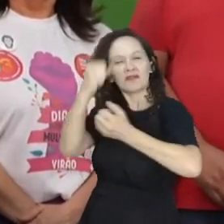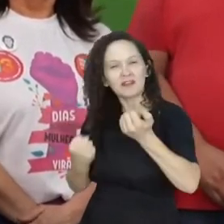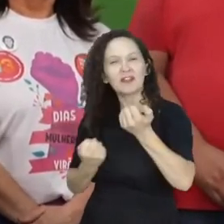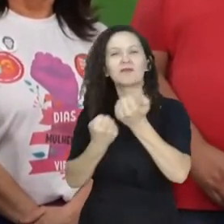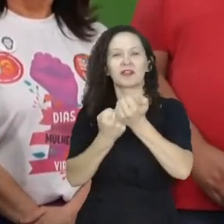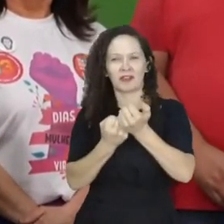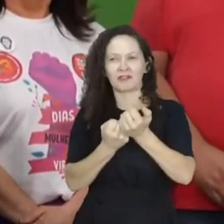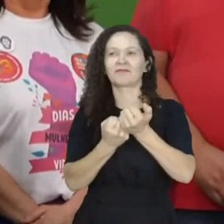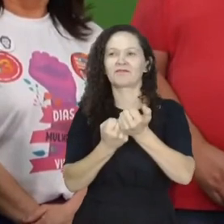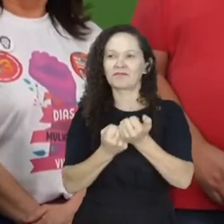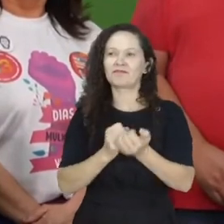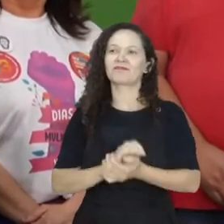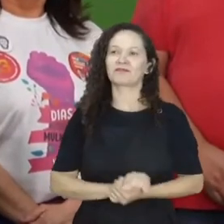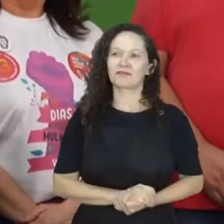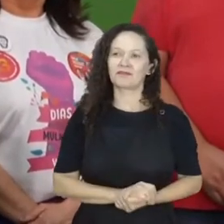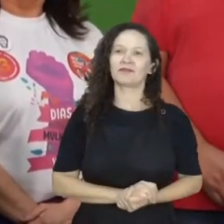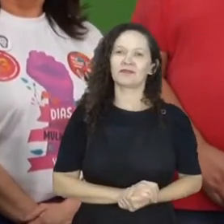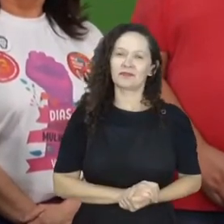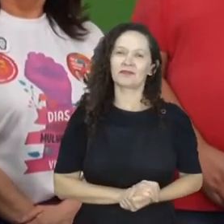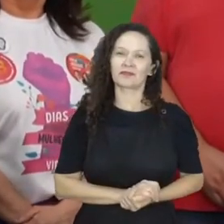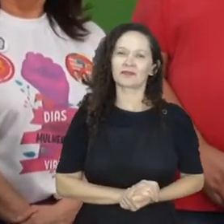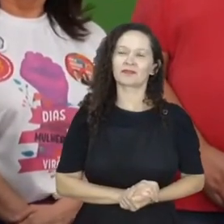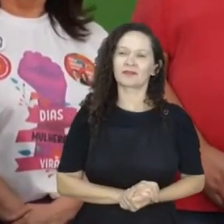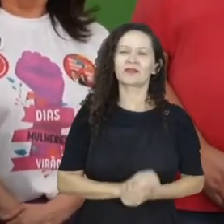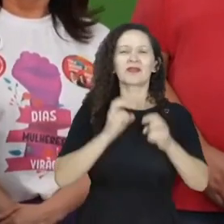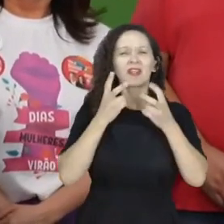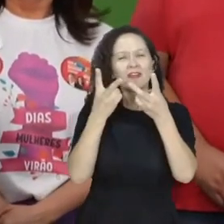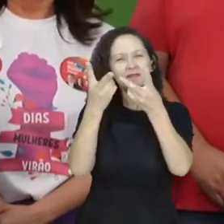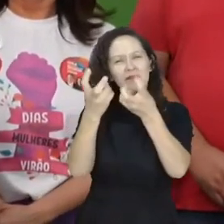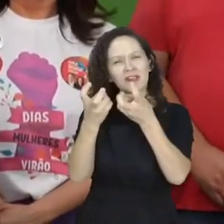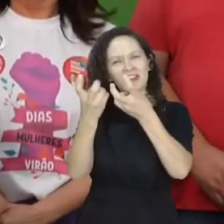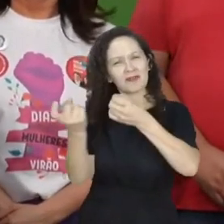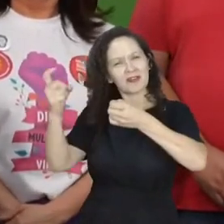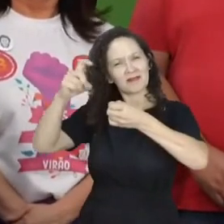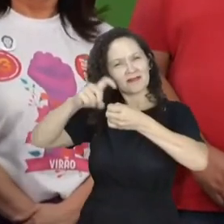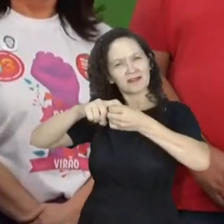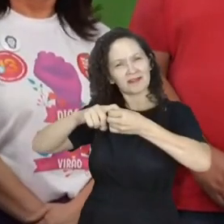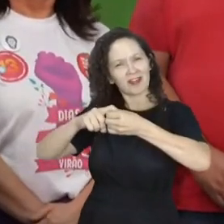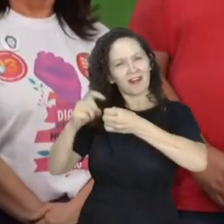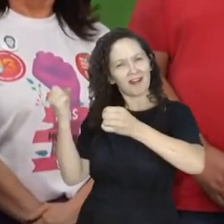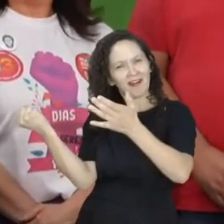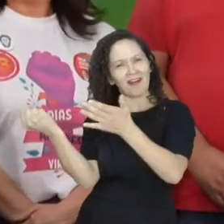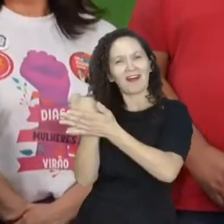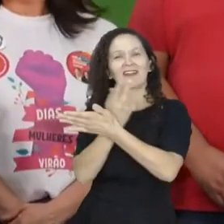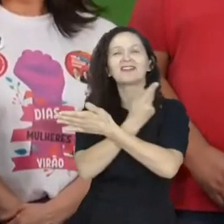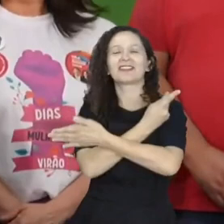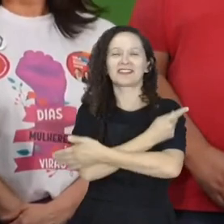se democratizar e ver as coisas acontecerem em benefício do nosso povo.